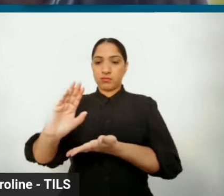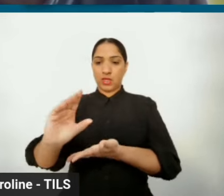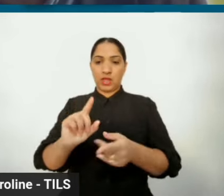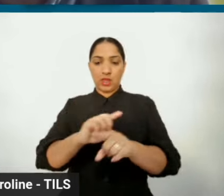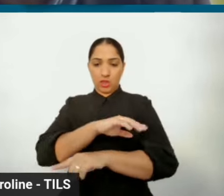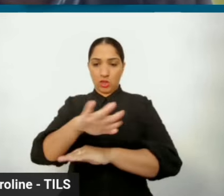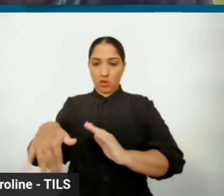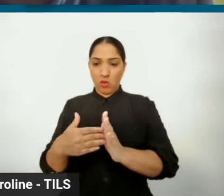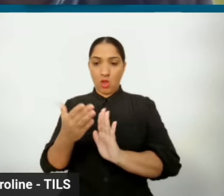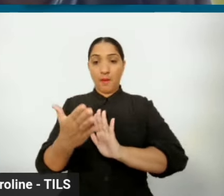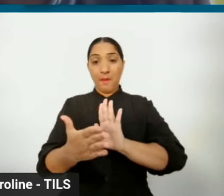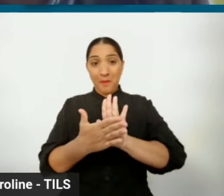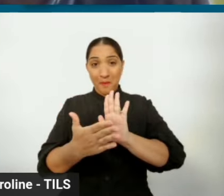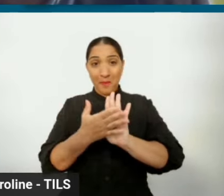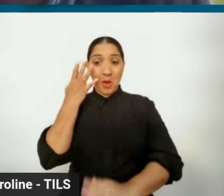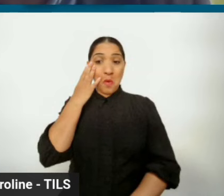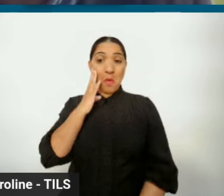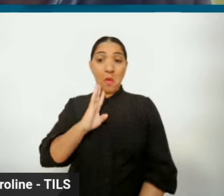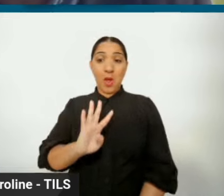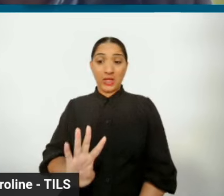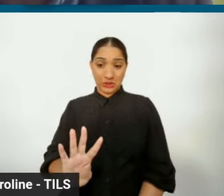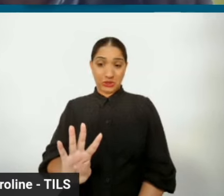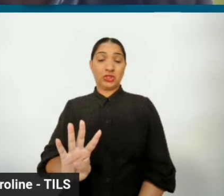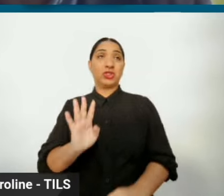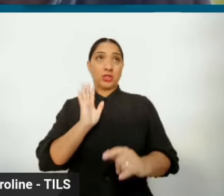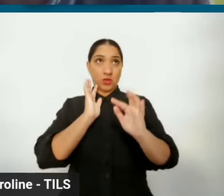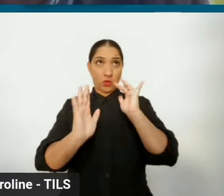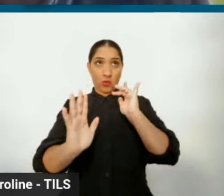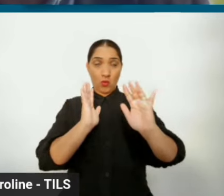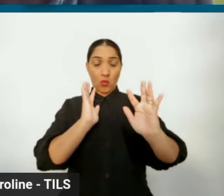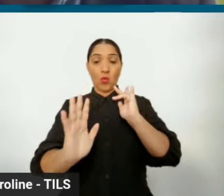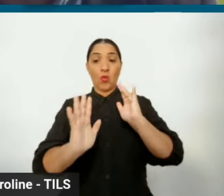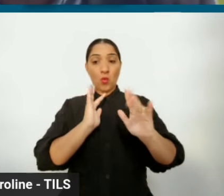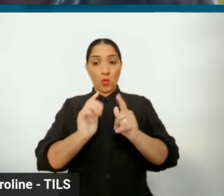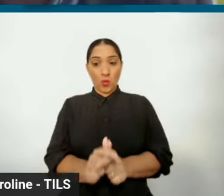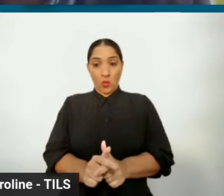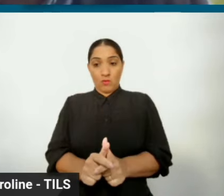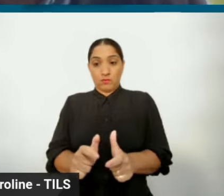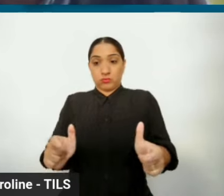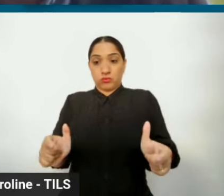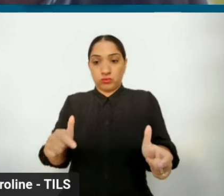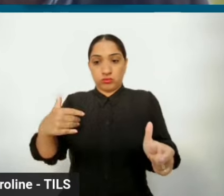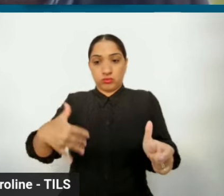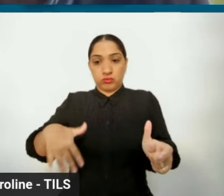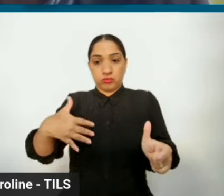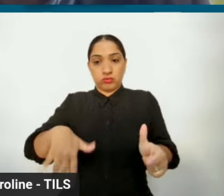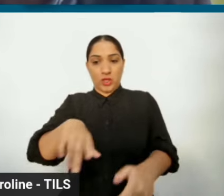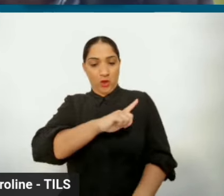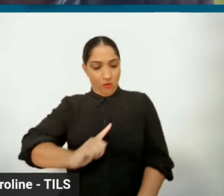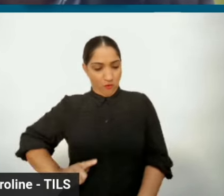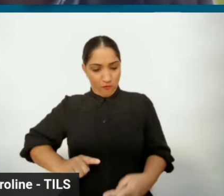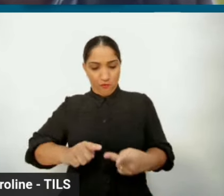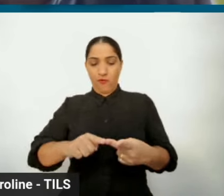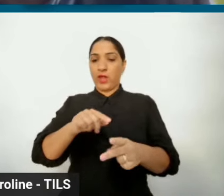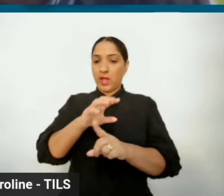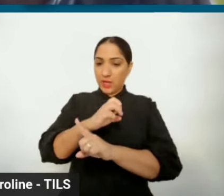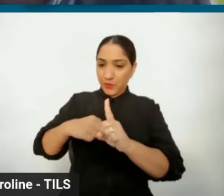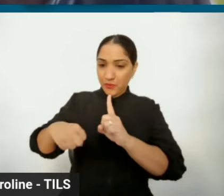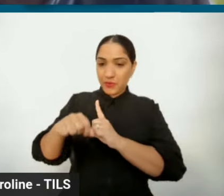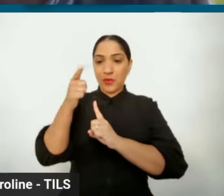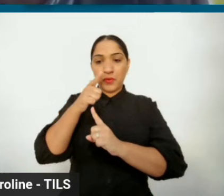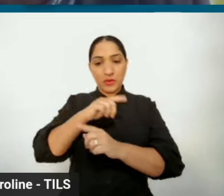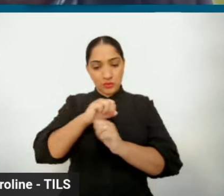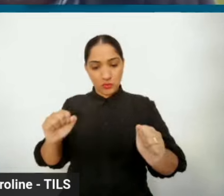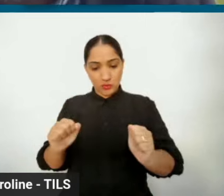foram 4 dias de debate, 4 dias de reflexão, uma ampla participação, tanto do governo como da sociedade, de governos